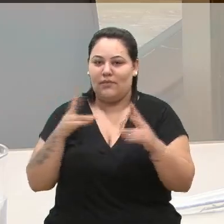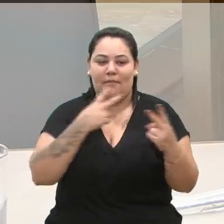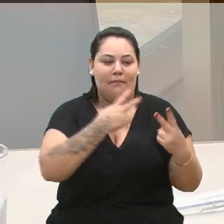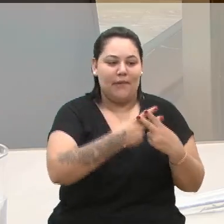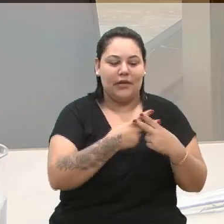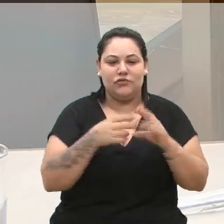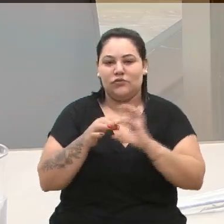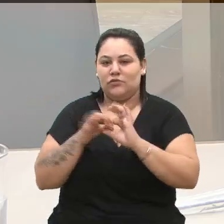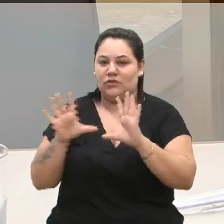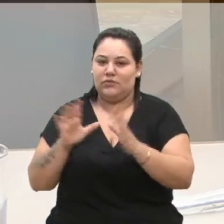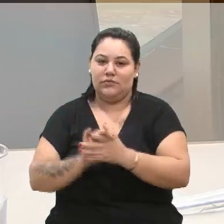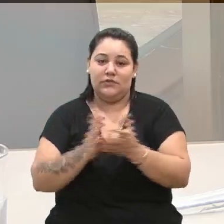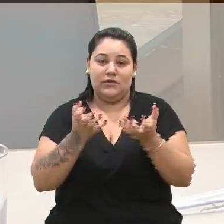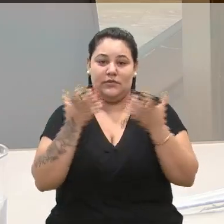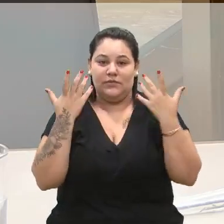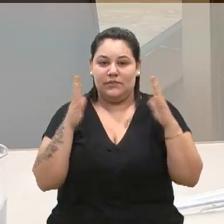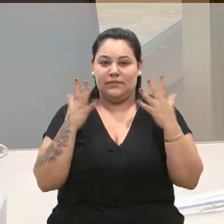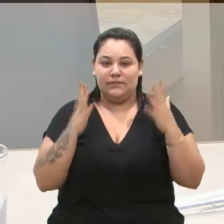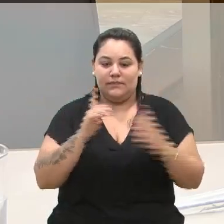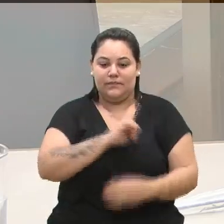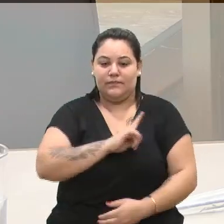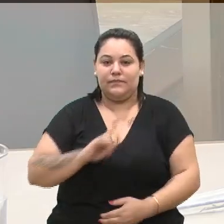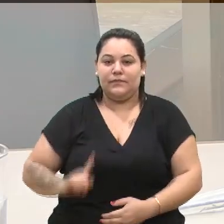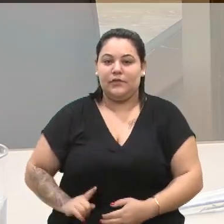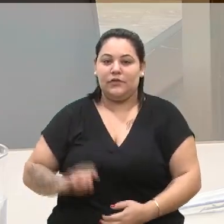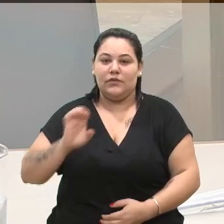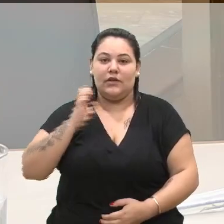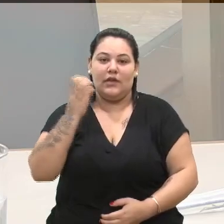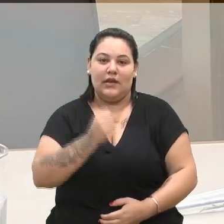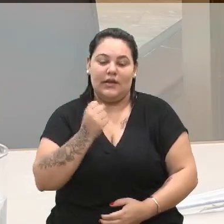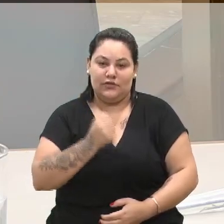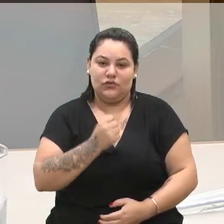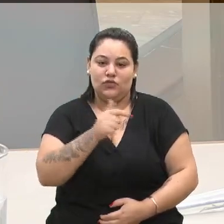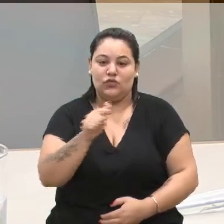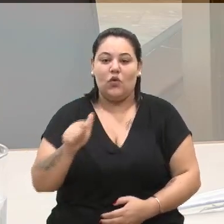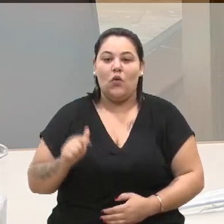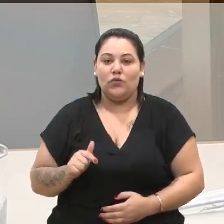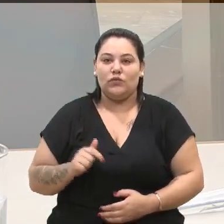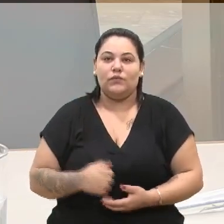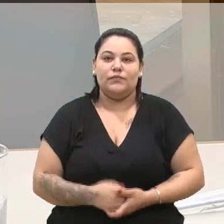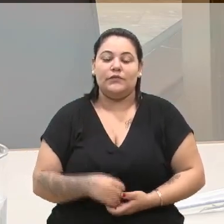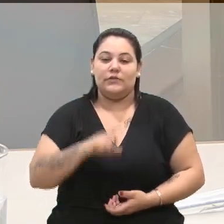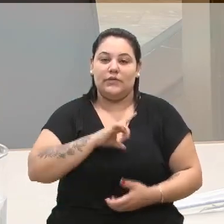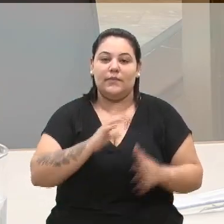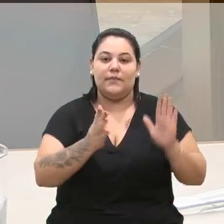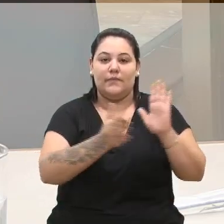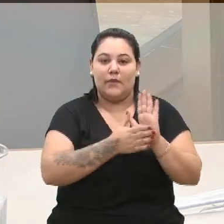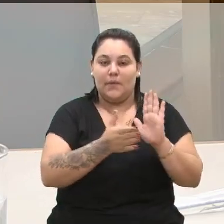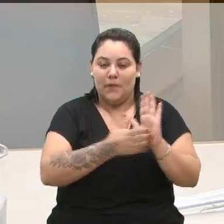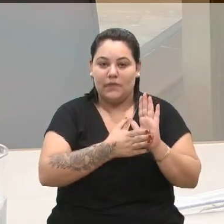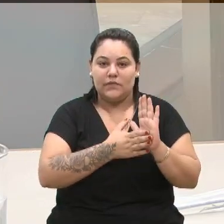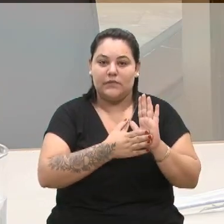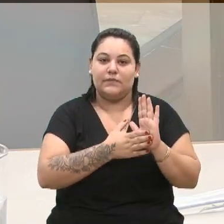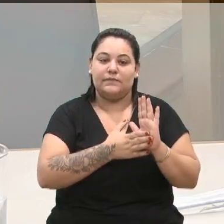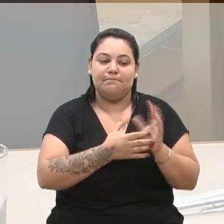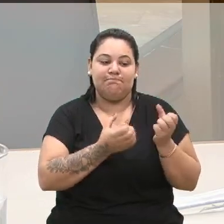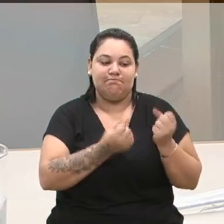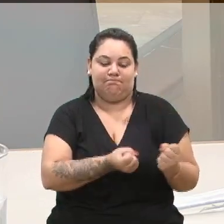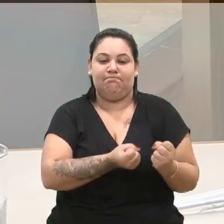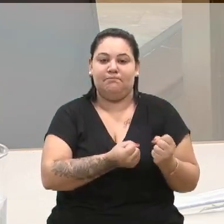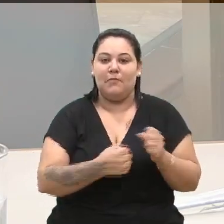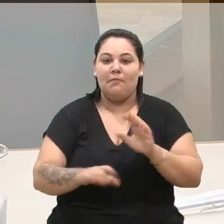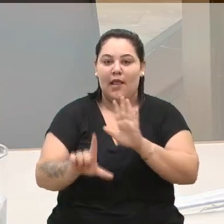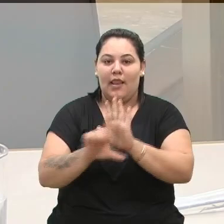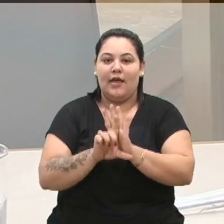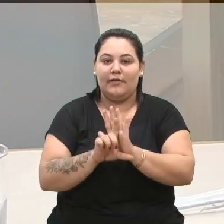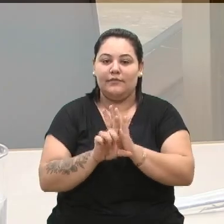parabenizar o governador Eduardo Leite e os demais que fazem parte do COSUD, que estão levando propostas para enrijecer a legislação, e